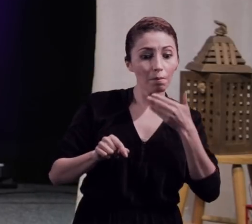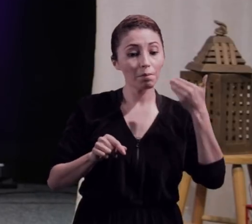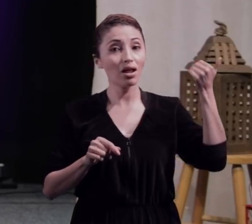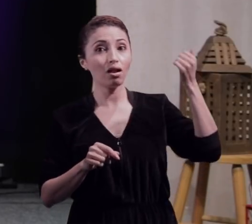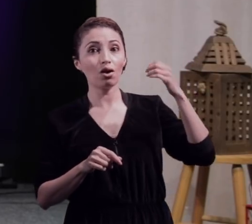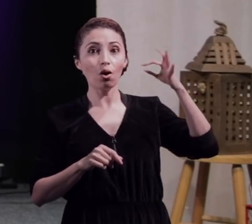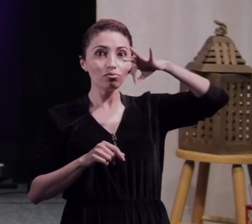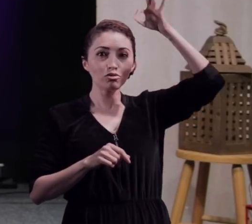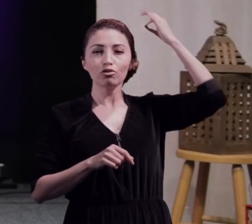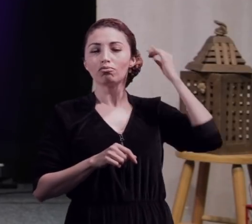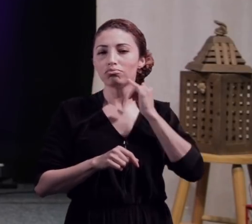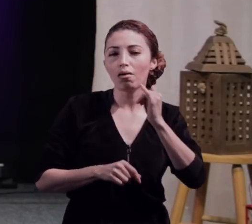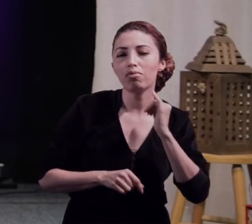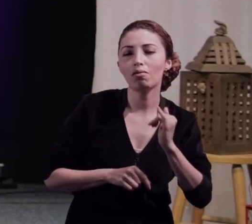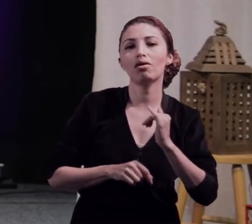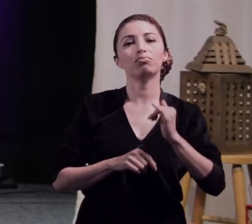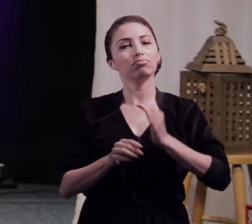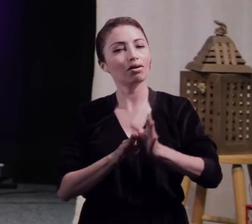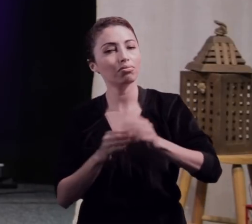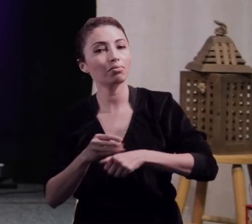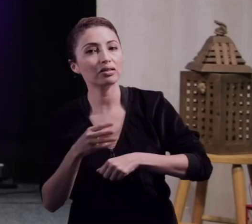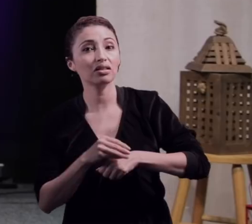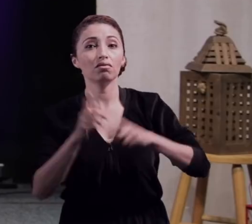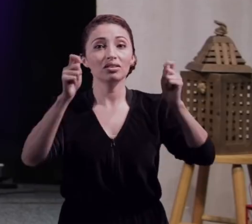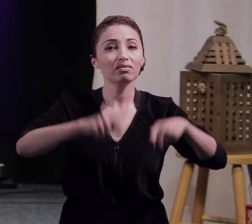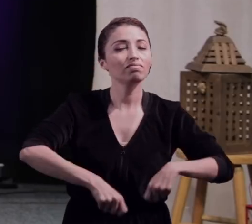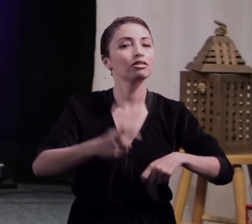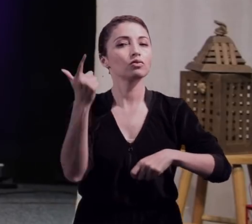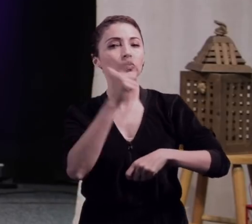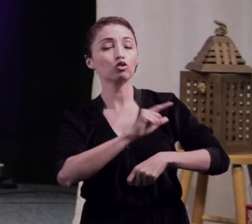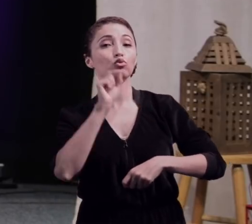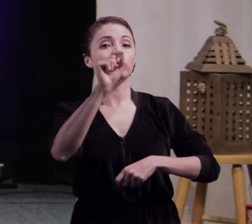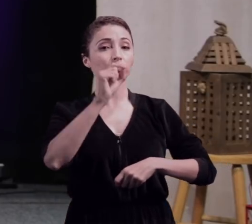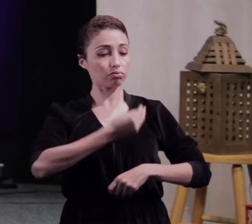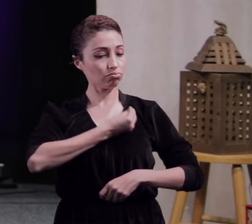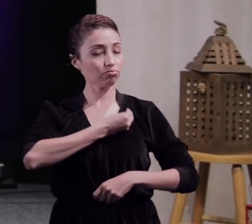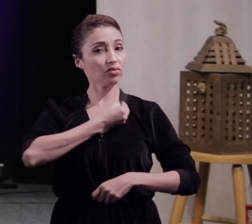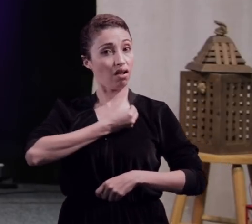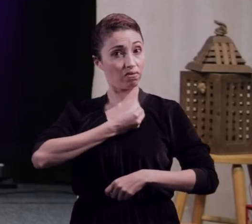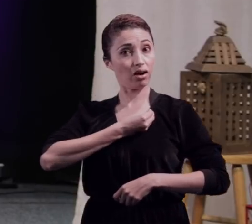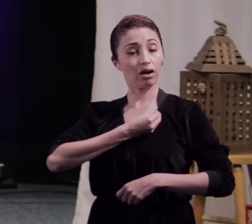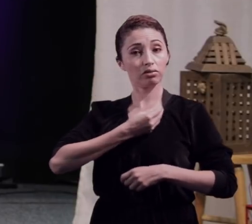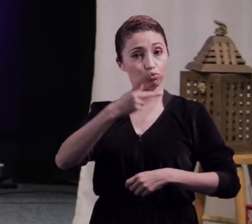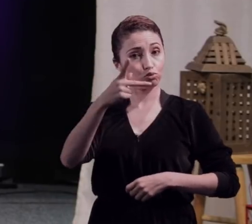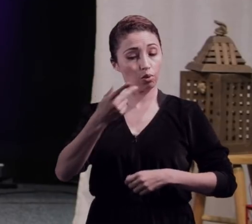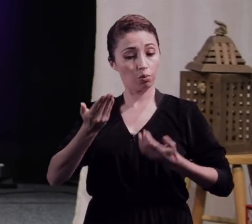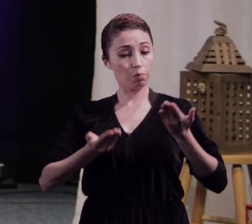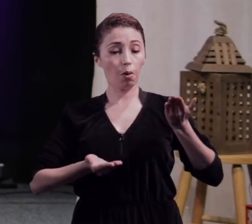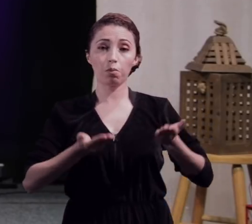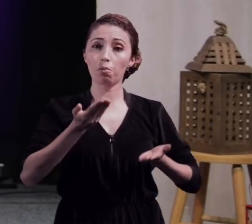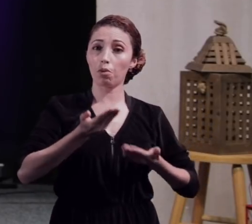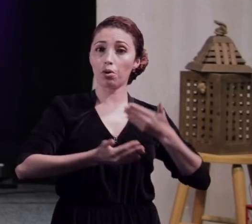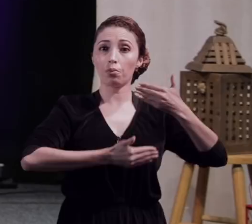melhores direções e escolhas na sua própria vida. Você vai experimentar o equilíbrio na sua vida